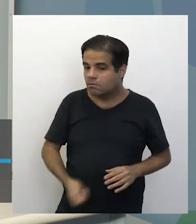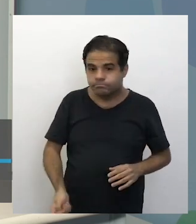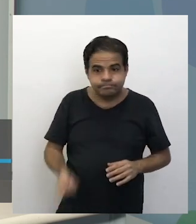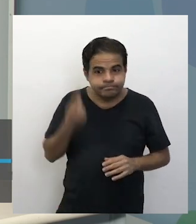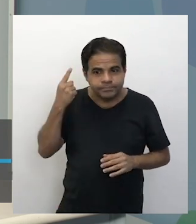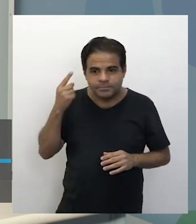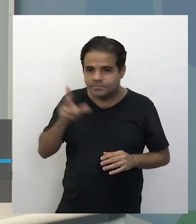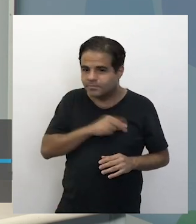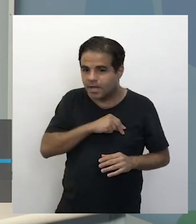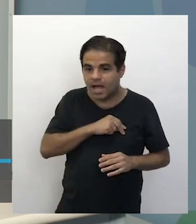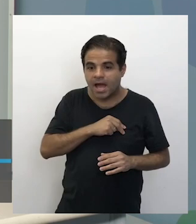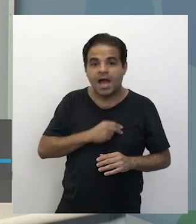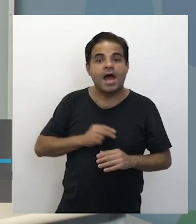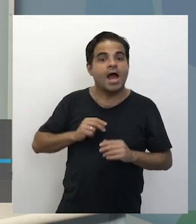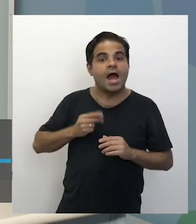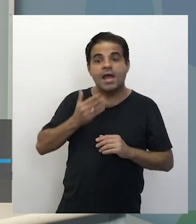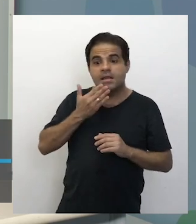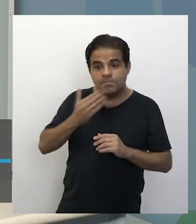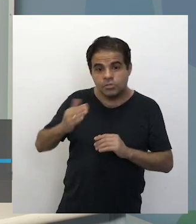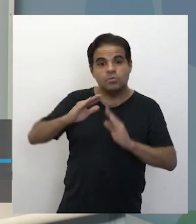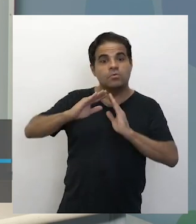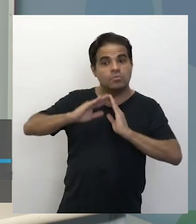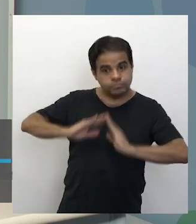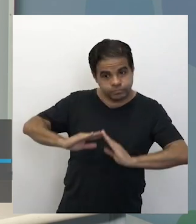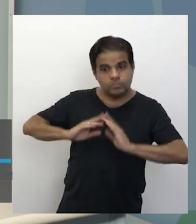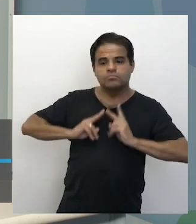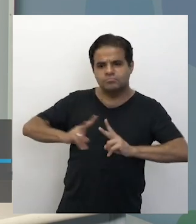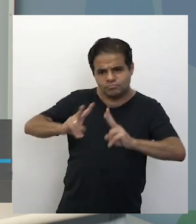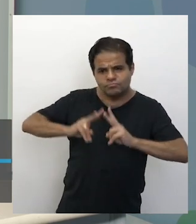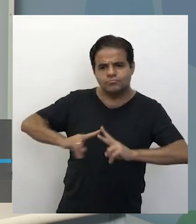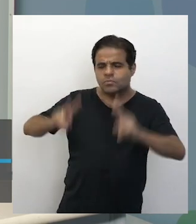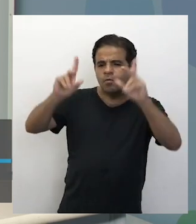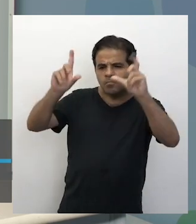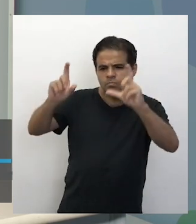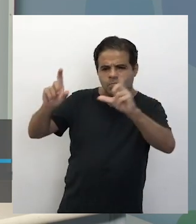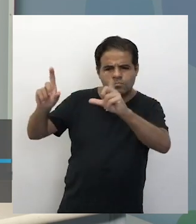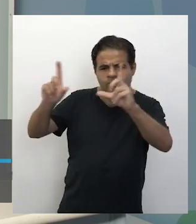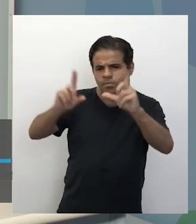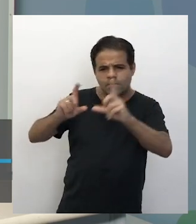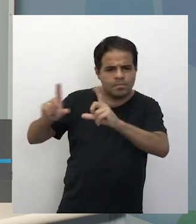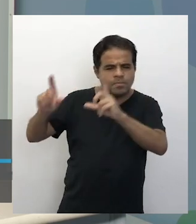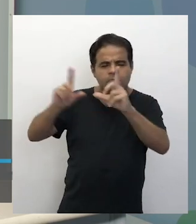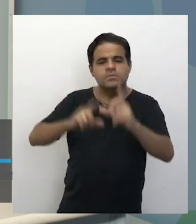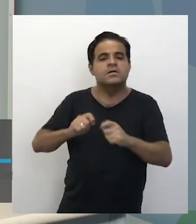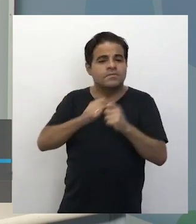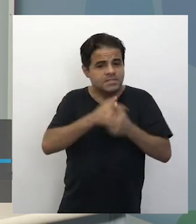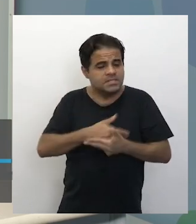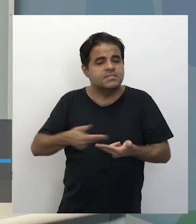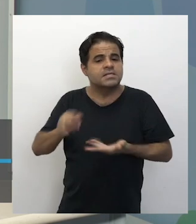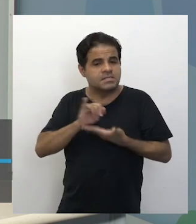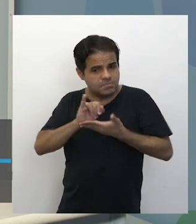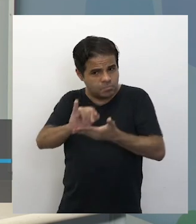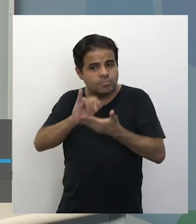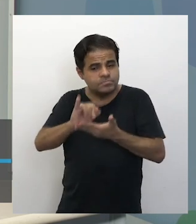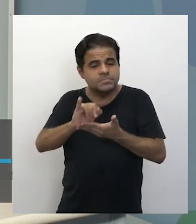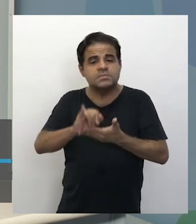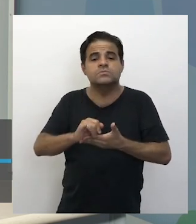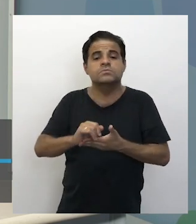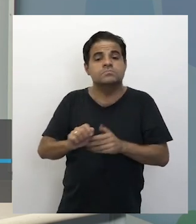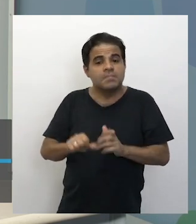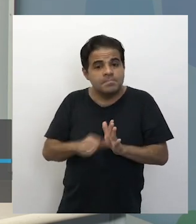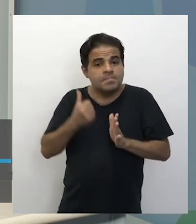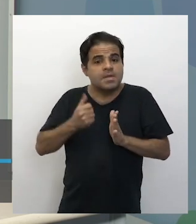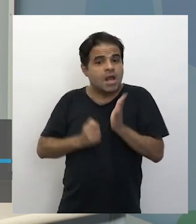depois ele começou a pedir para eu continuar fotografando e mandando fazer essas importações. Ou seja, eu fiz a minha